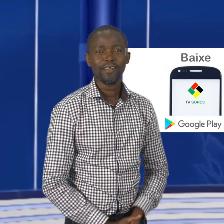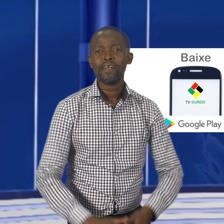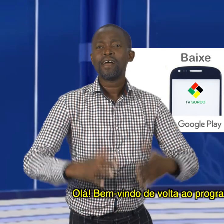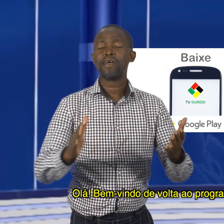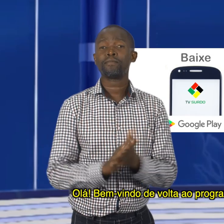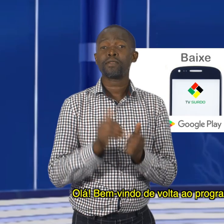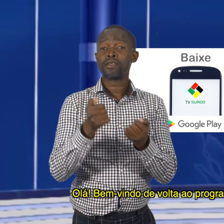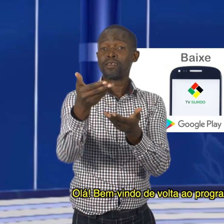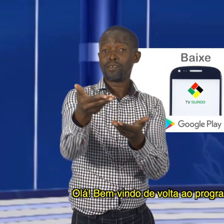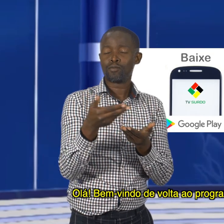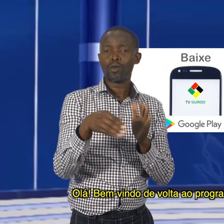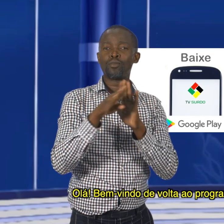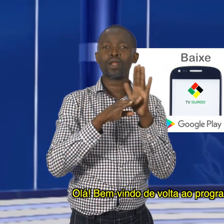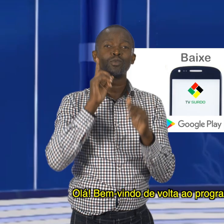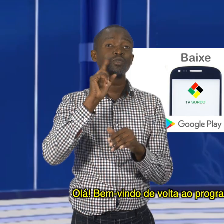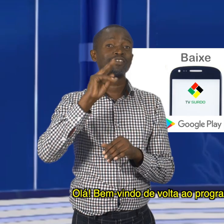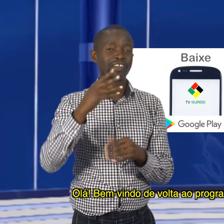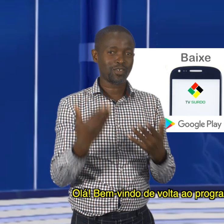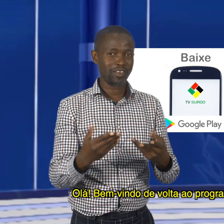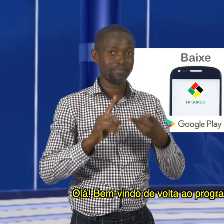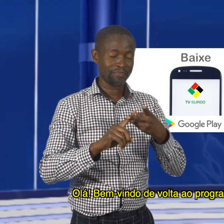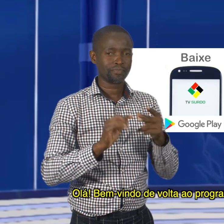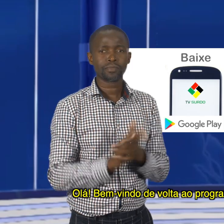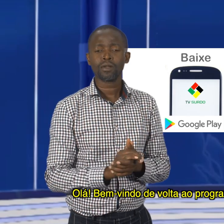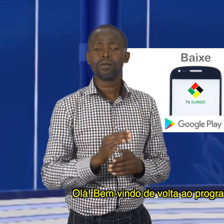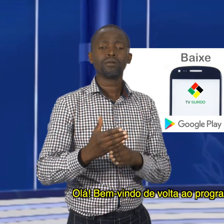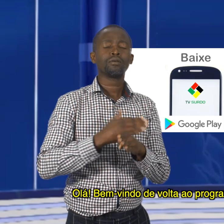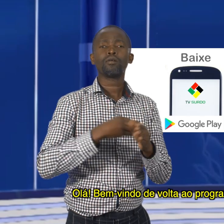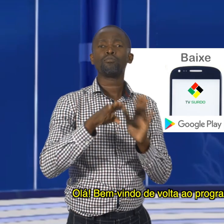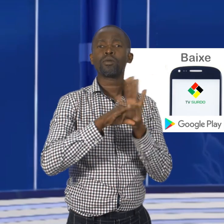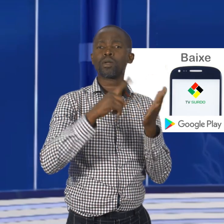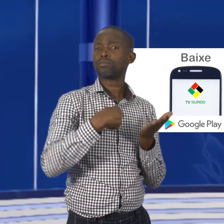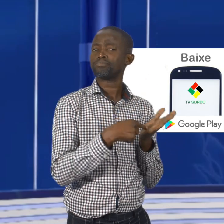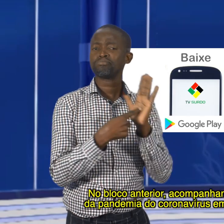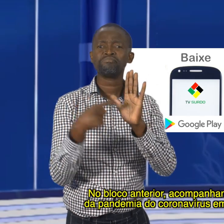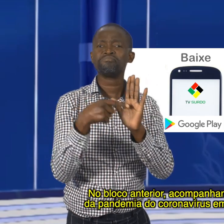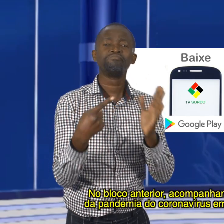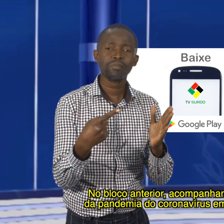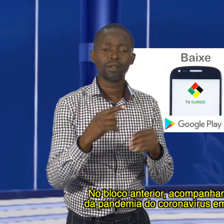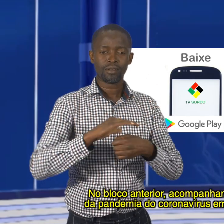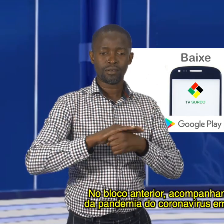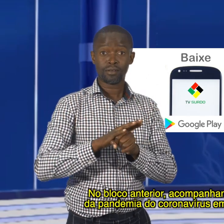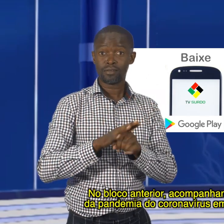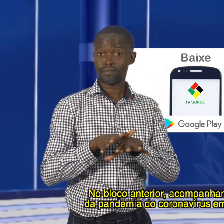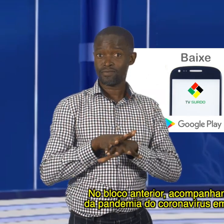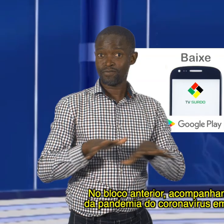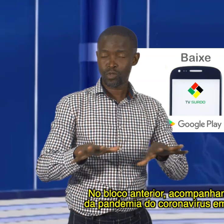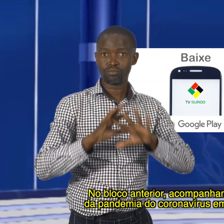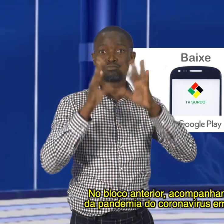Olá! Bem-vindo de volta ao programa da TV Surdo. No bloco anterior,